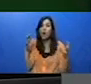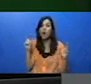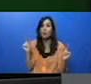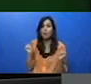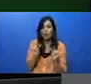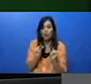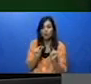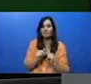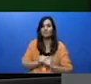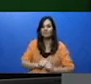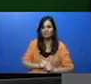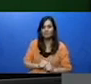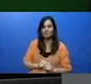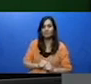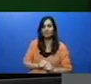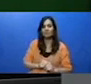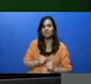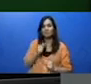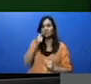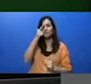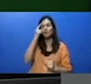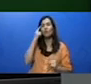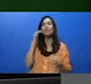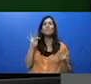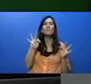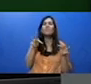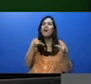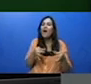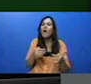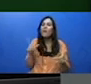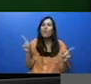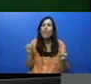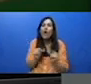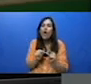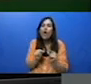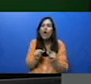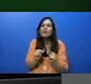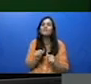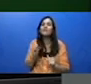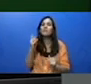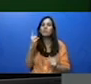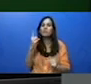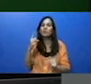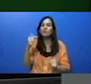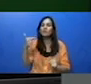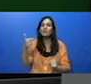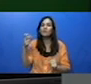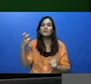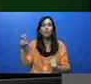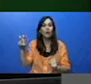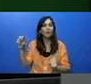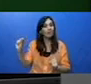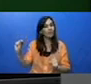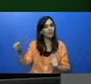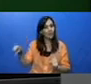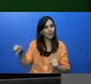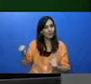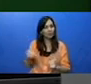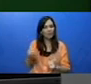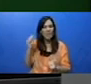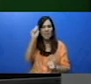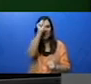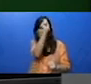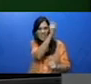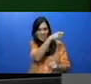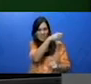1.295, escreva aqui. E por último, né, que é o menor deles, 1.259. Risca lá para